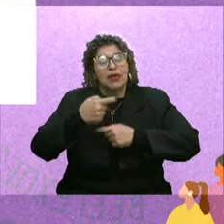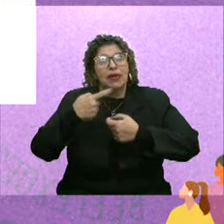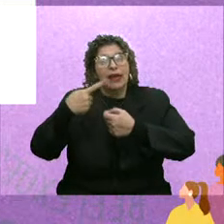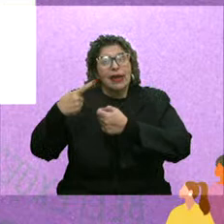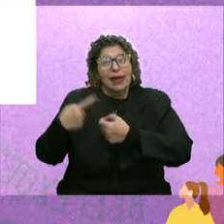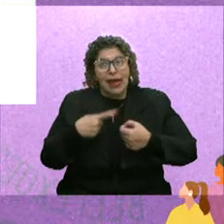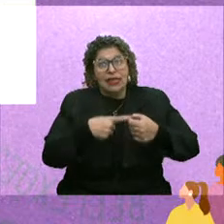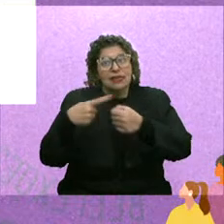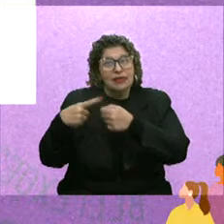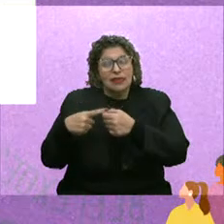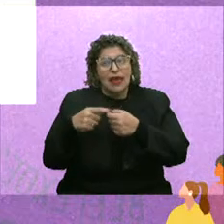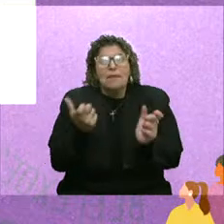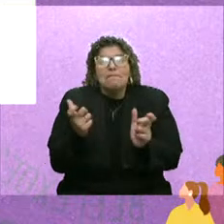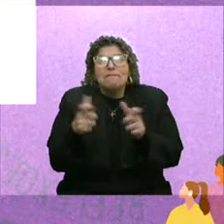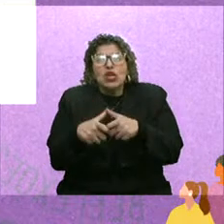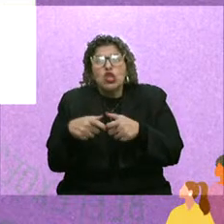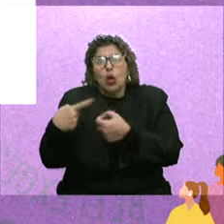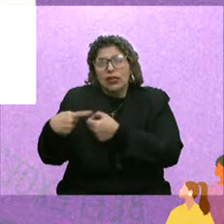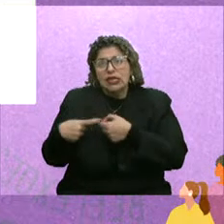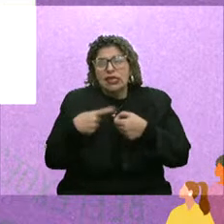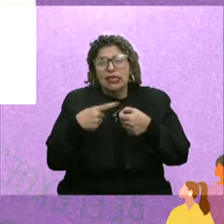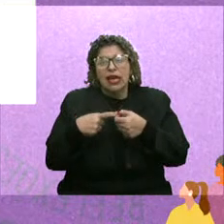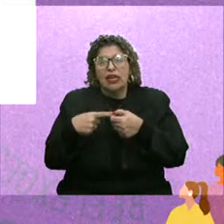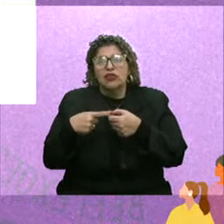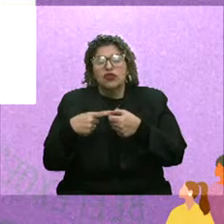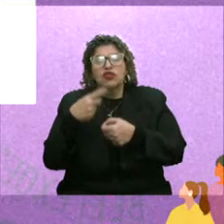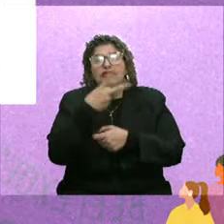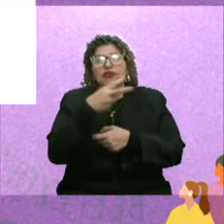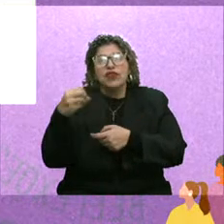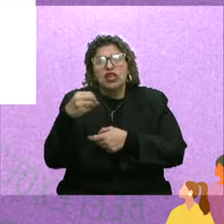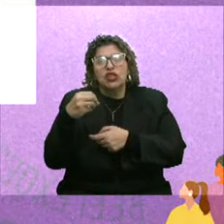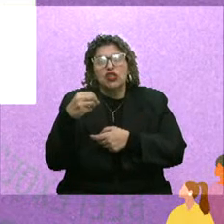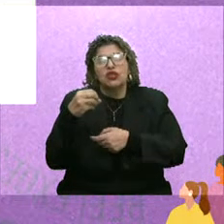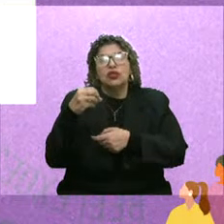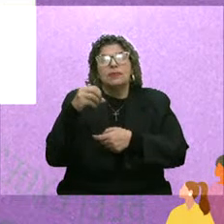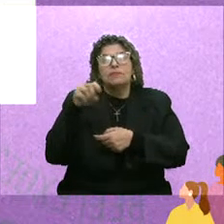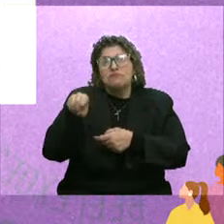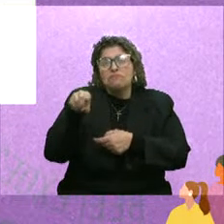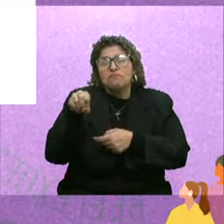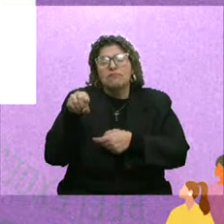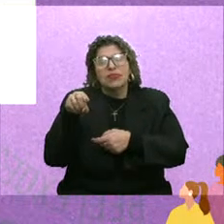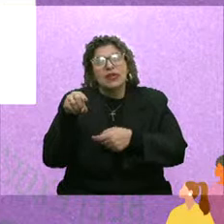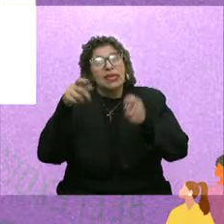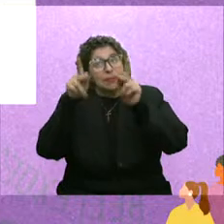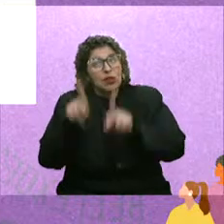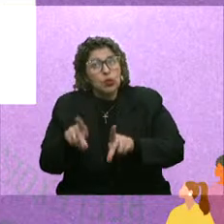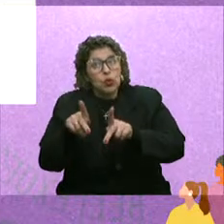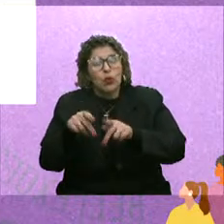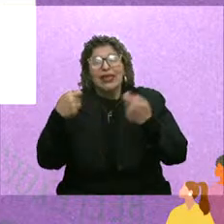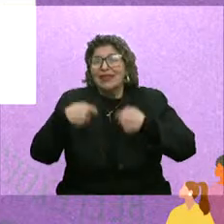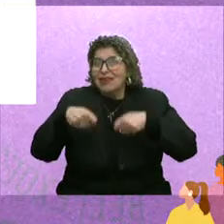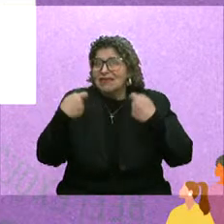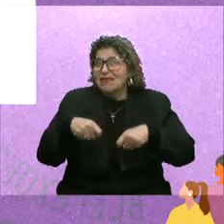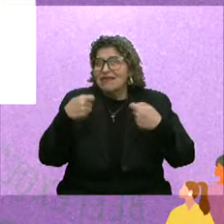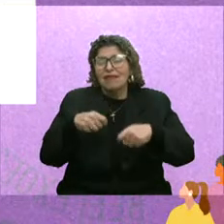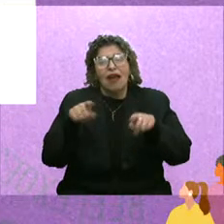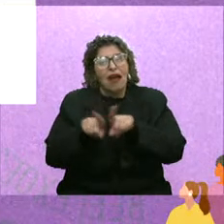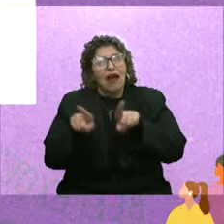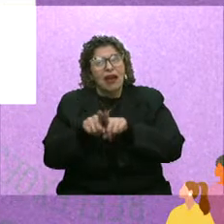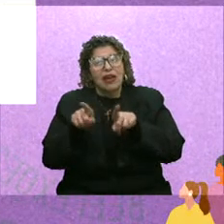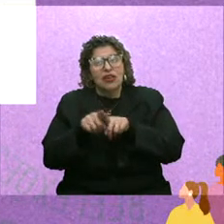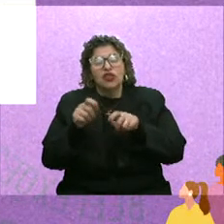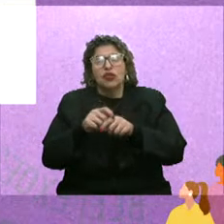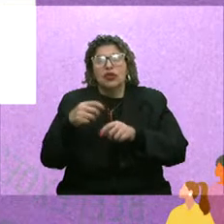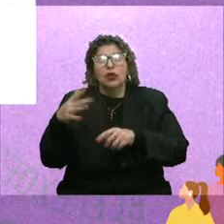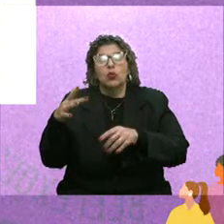As cidades mais pequenas, se a gente entra em algumas cidades de 20, 30 mil habitantes, eles sentem muito a necessidade de ter um sistema de saúde